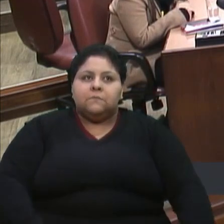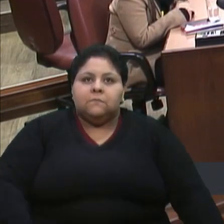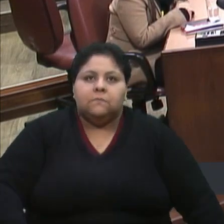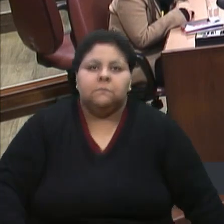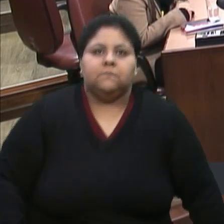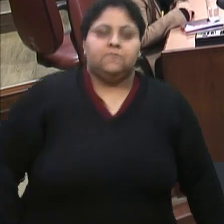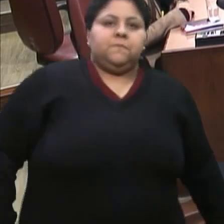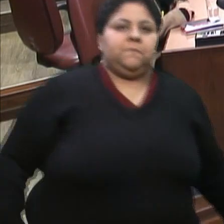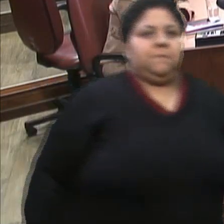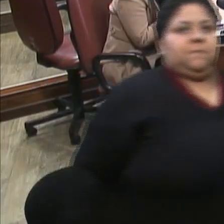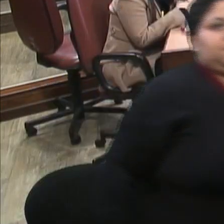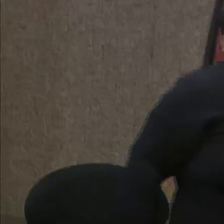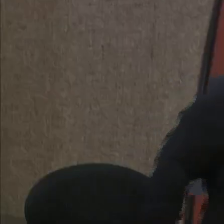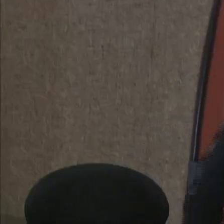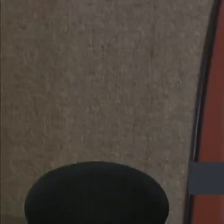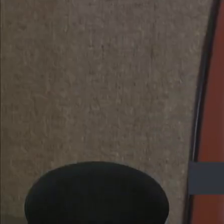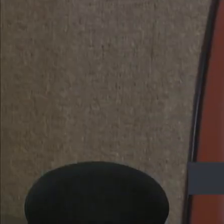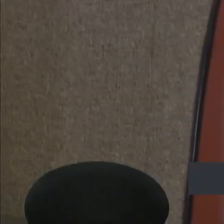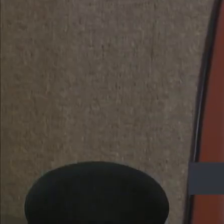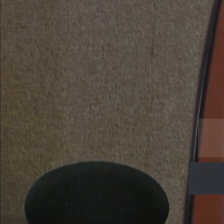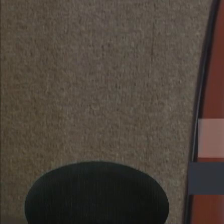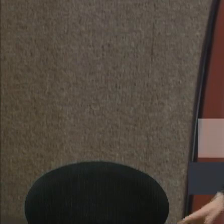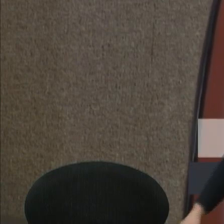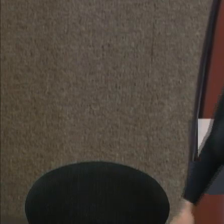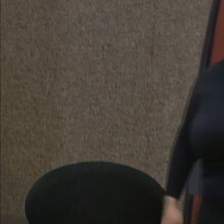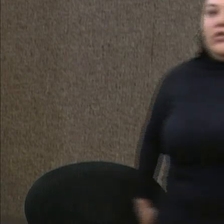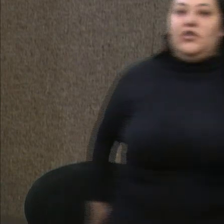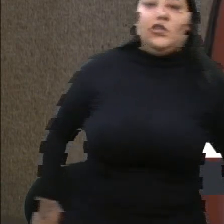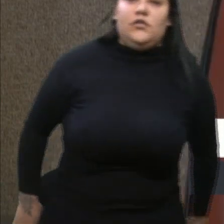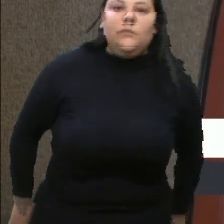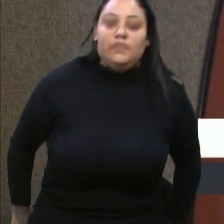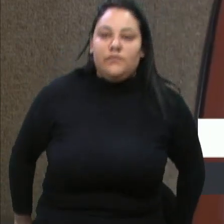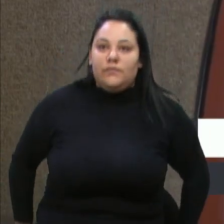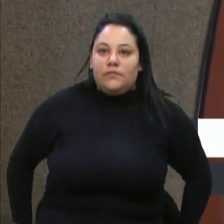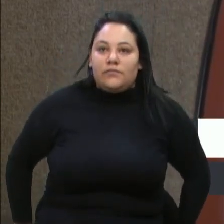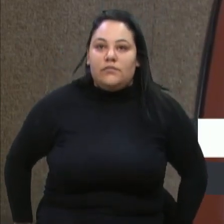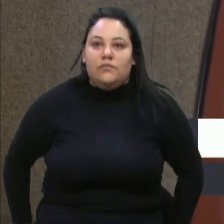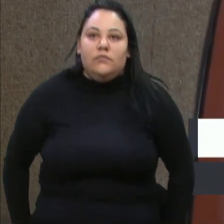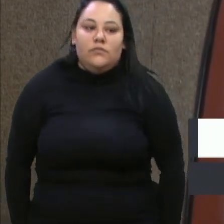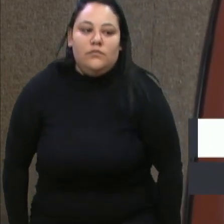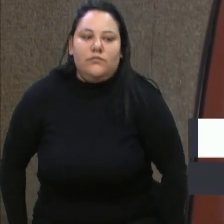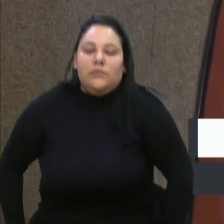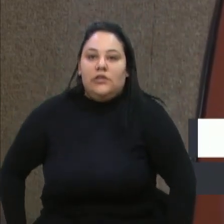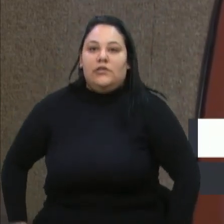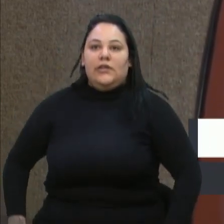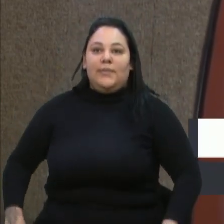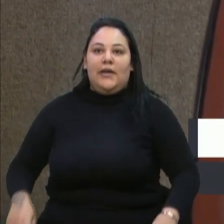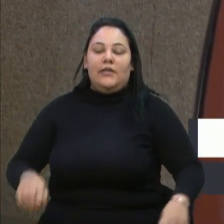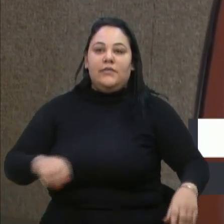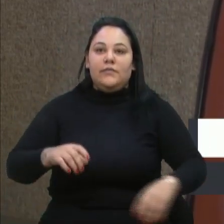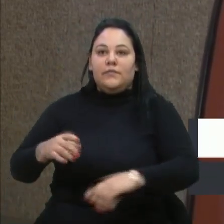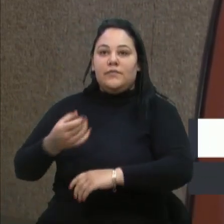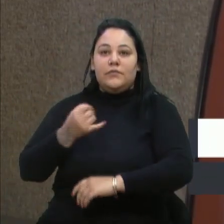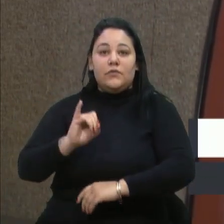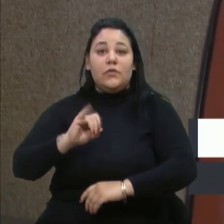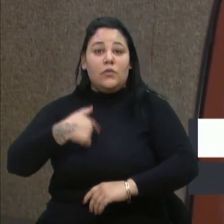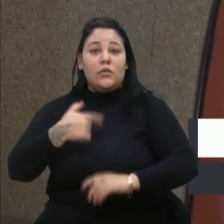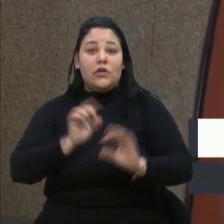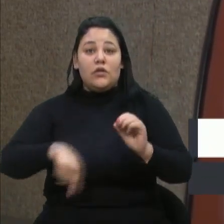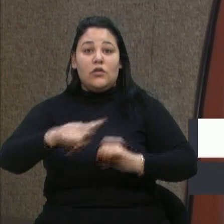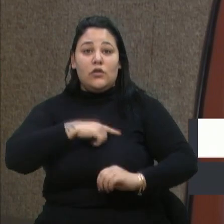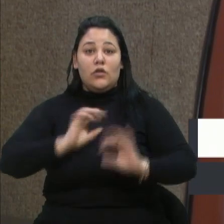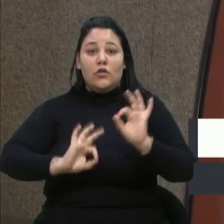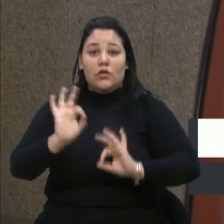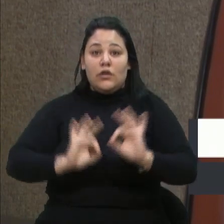prefeitura para resolver o problema do trânsito que vai ocasionar na região ali? A gente não sabe, né? E a gente tem que planejar a cidade a